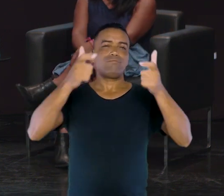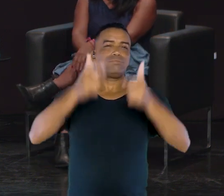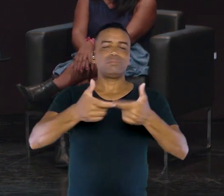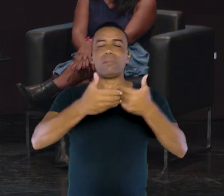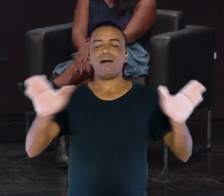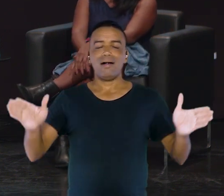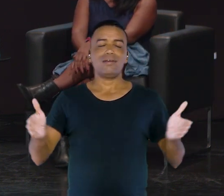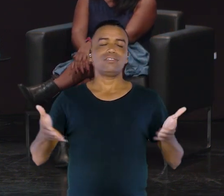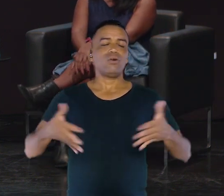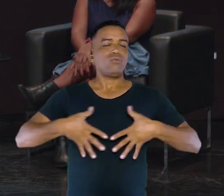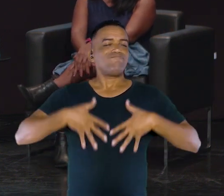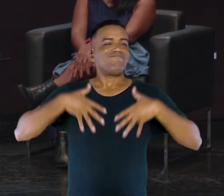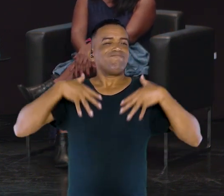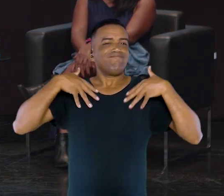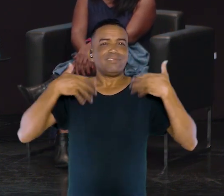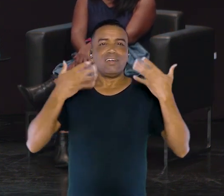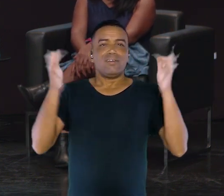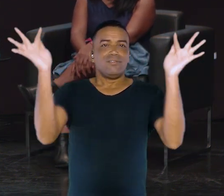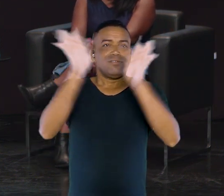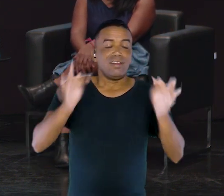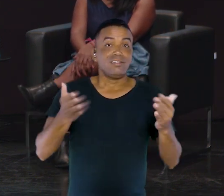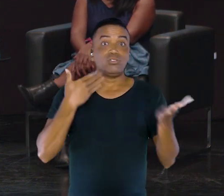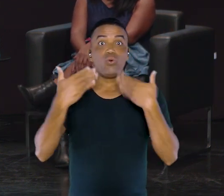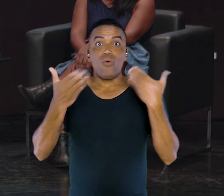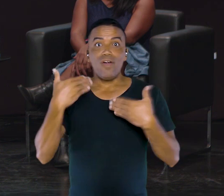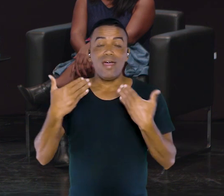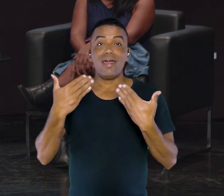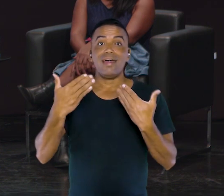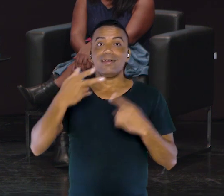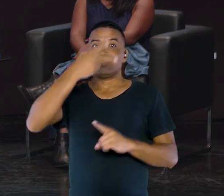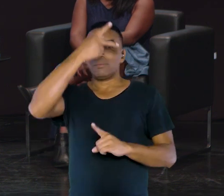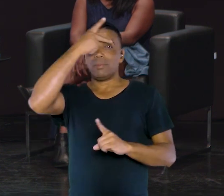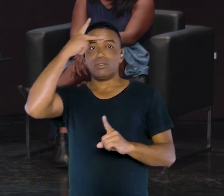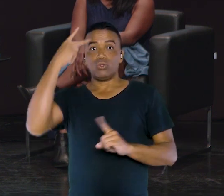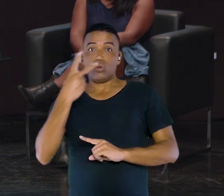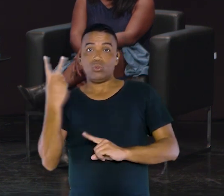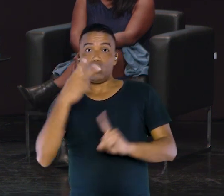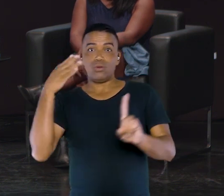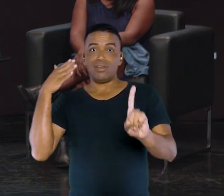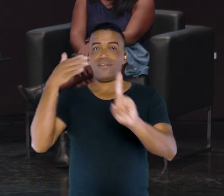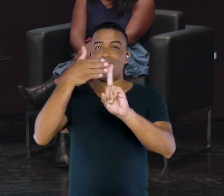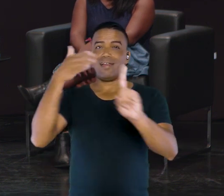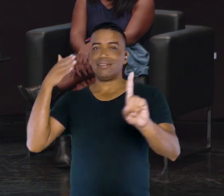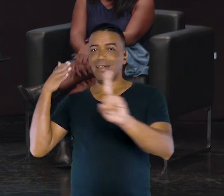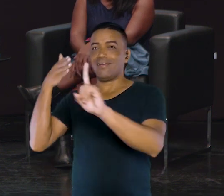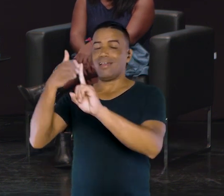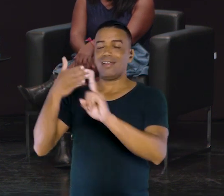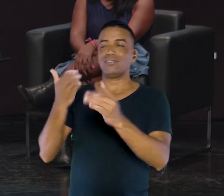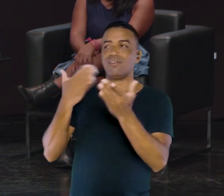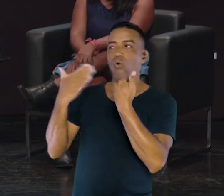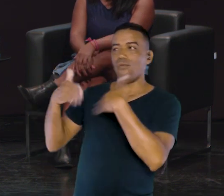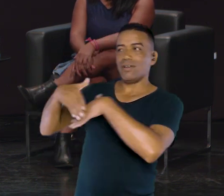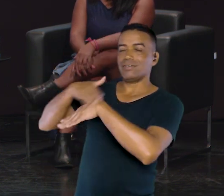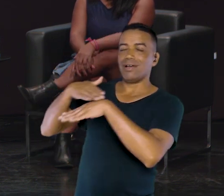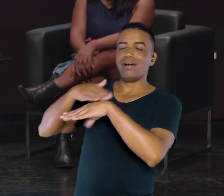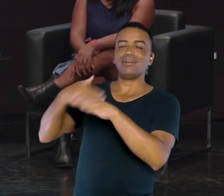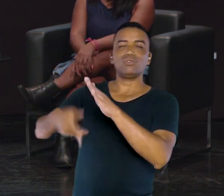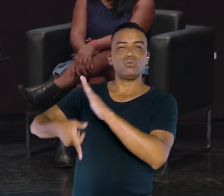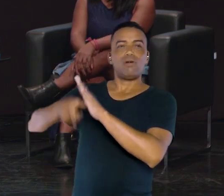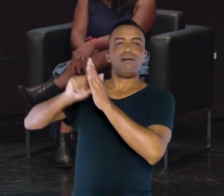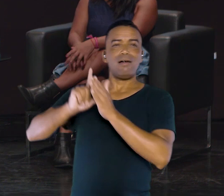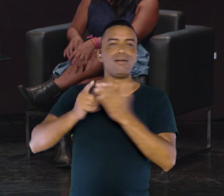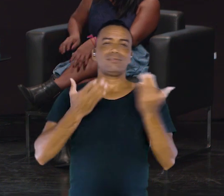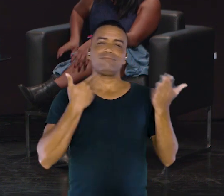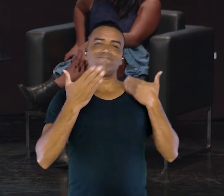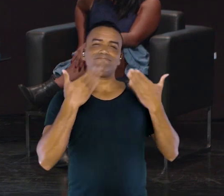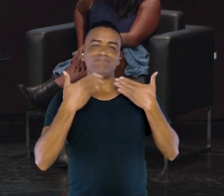contente por ter essa conversa com essas duas grandes referências Eu estava comentando com eles agora há pouco do